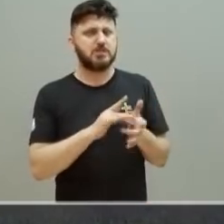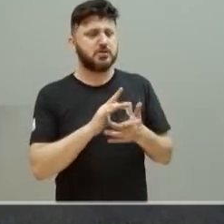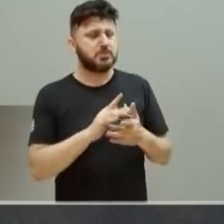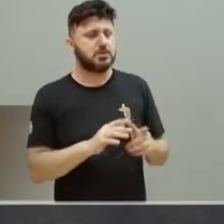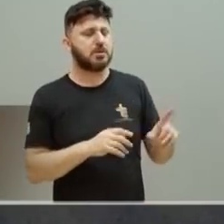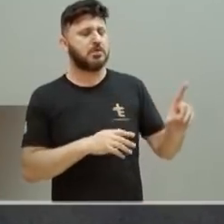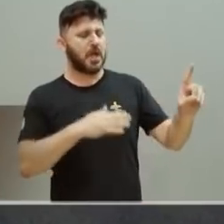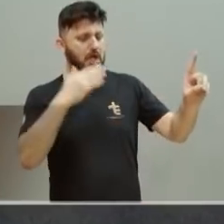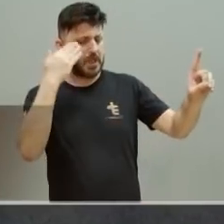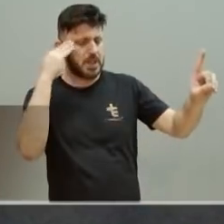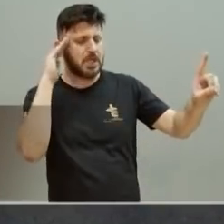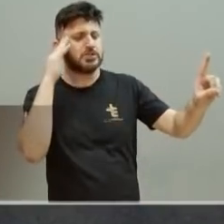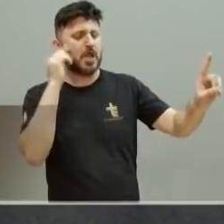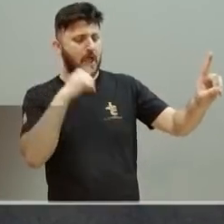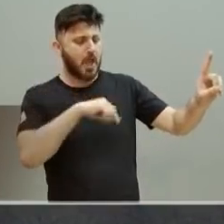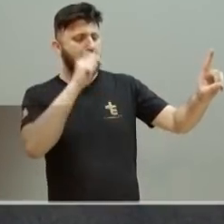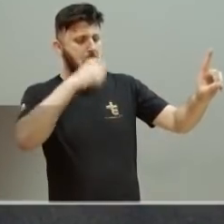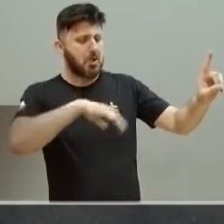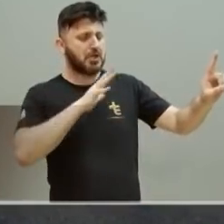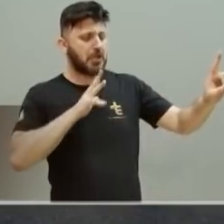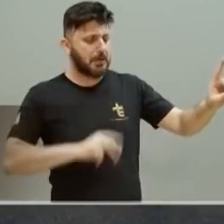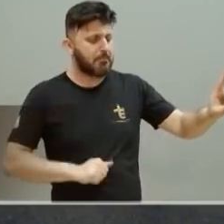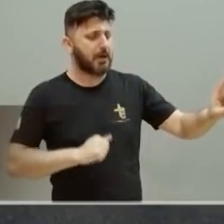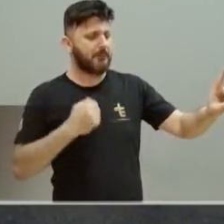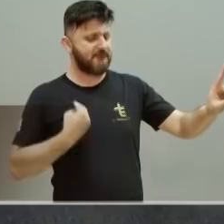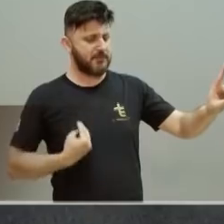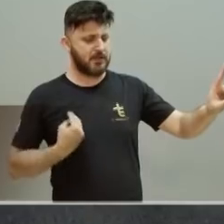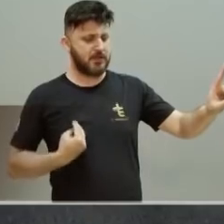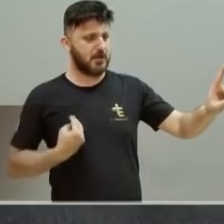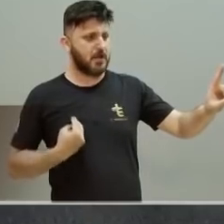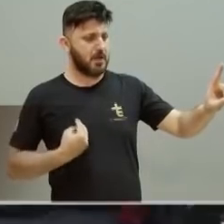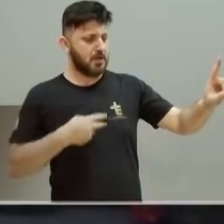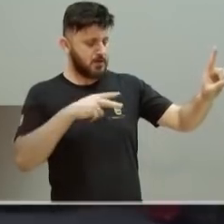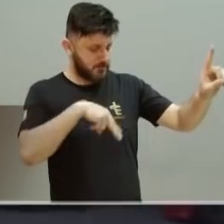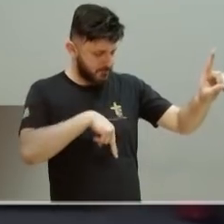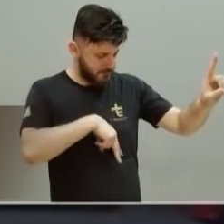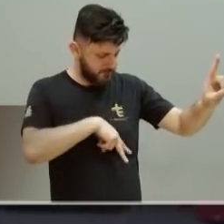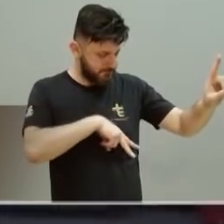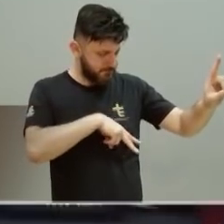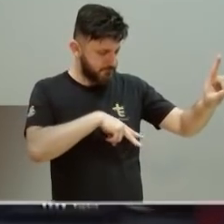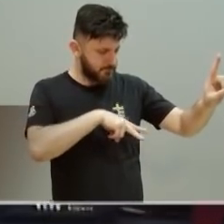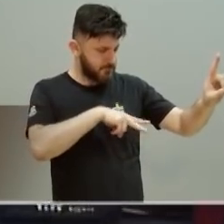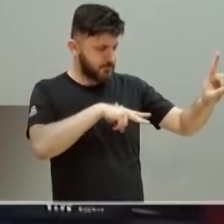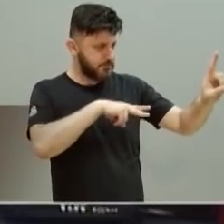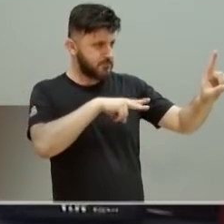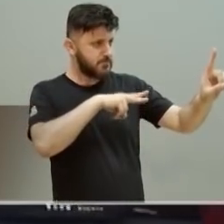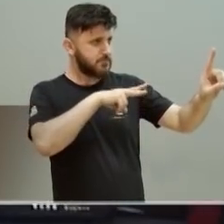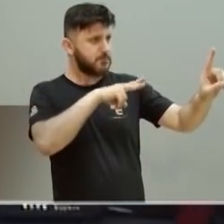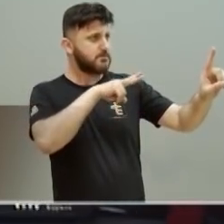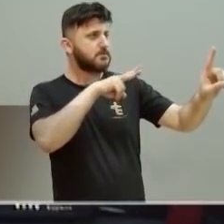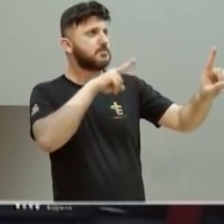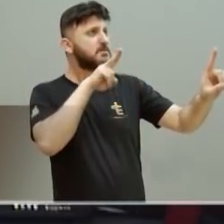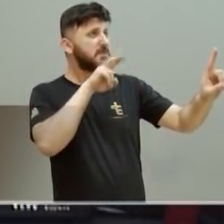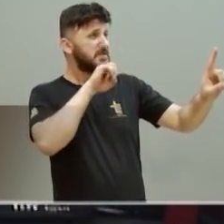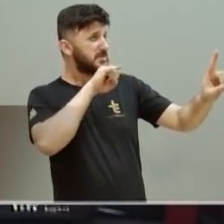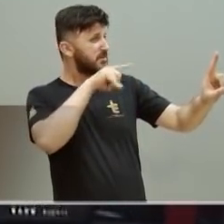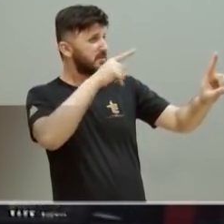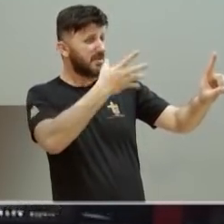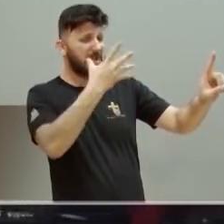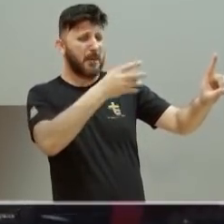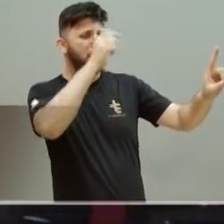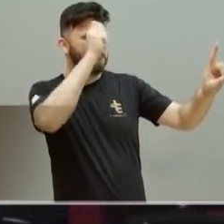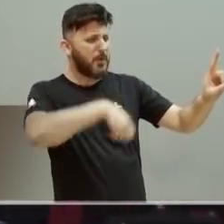ele se prostra, olha para Jesus de baixo para cima e diz: se queres,